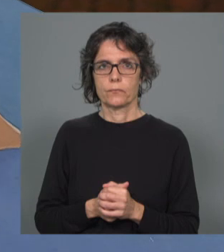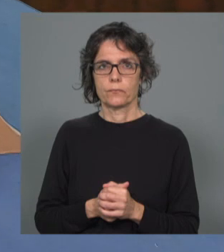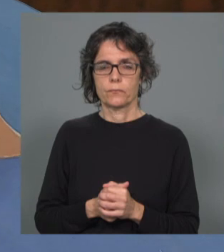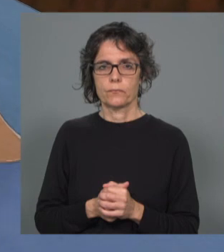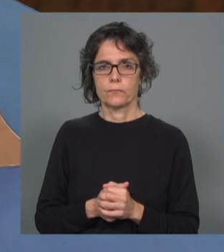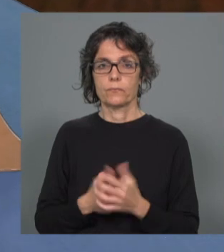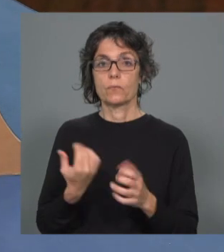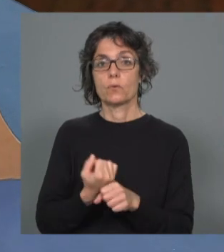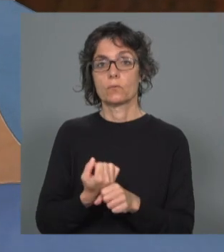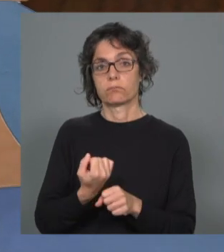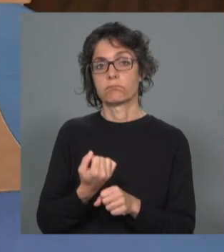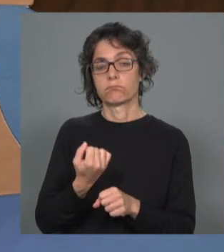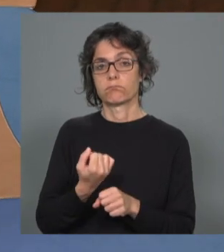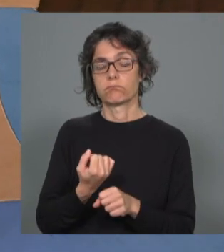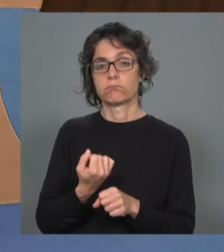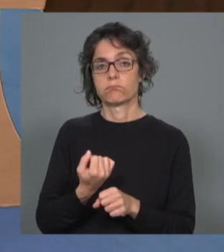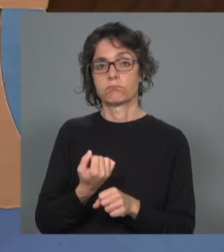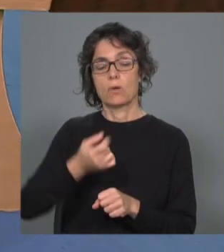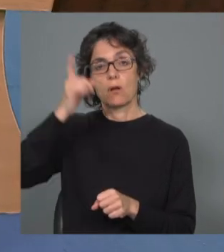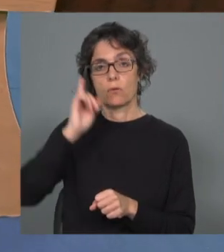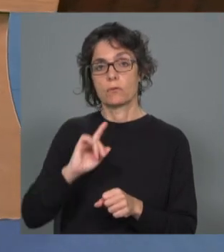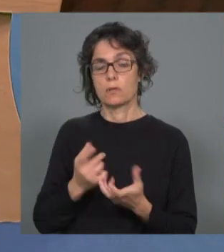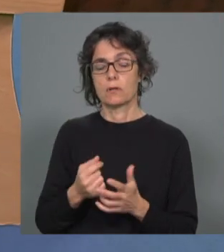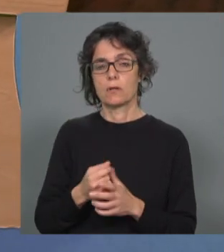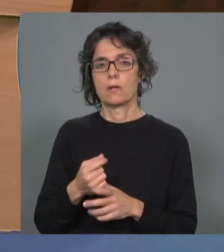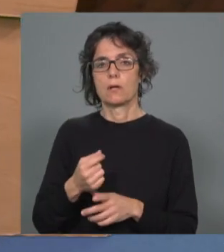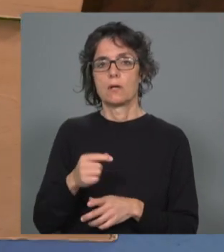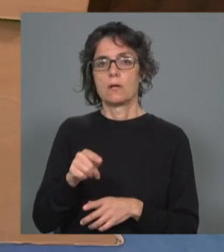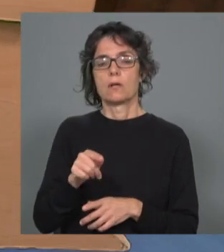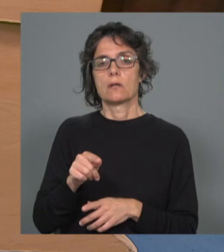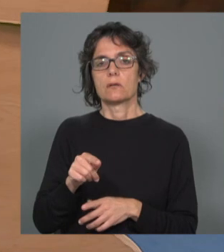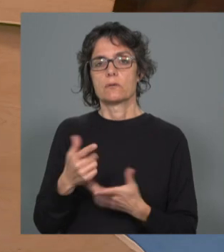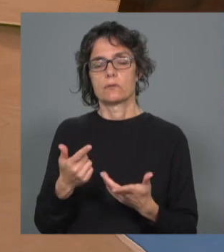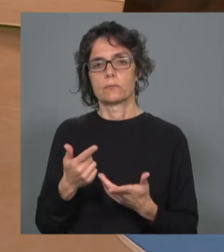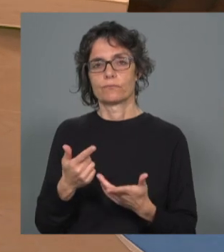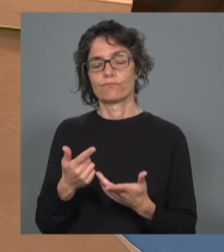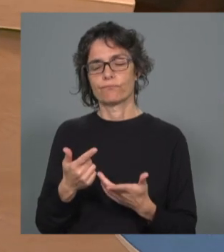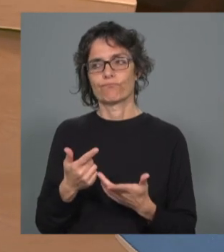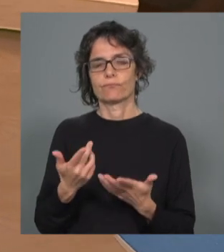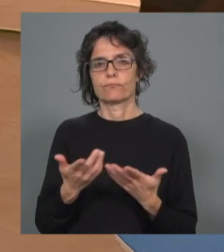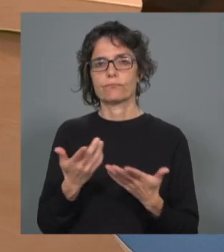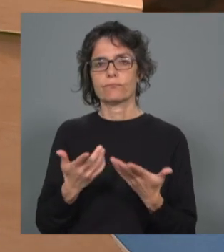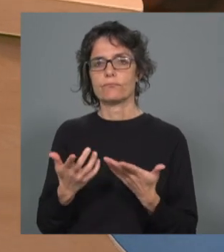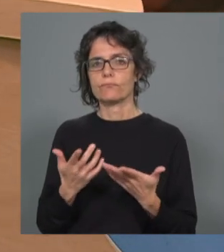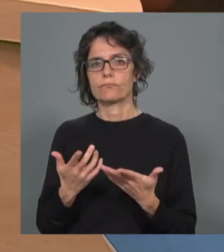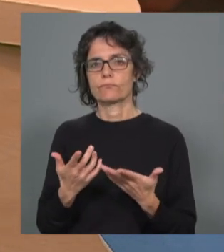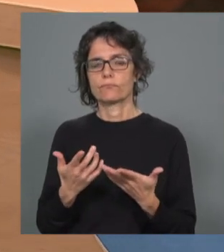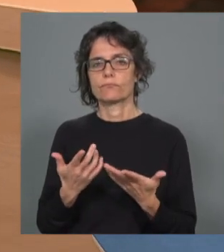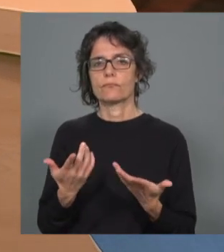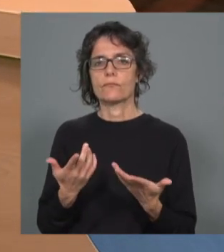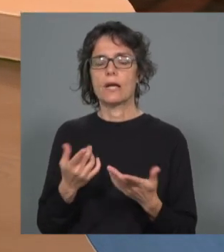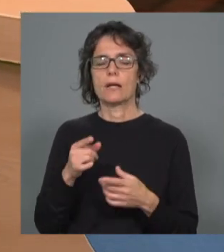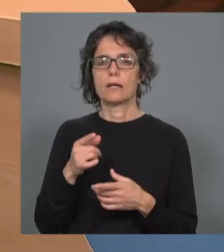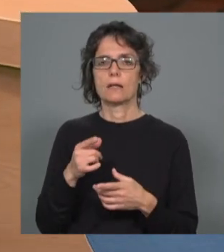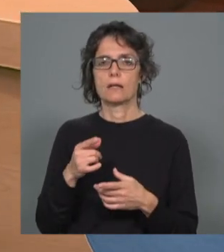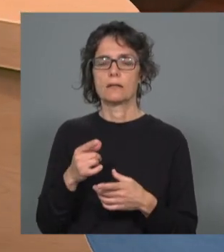O Dia do Trabalho é sempre um elemento aglutinador daqueles que exercem a sua